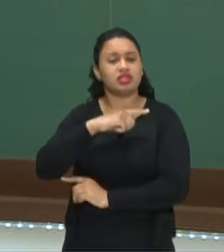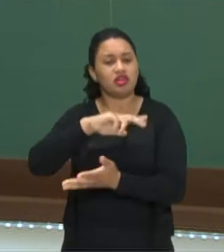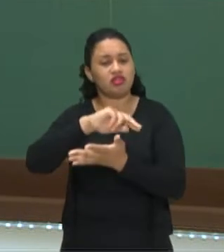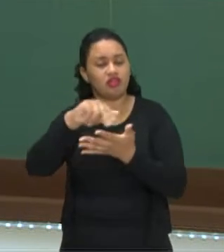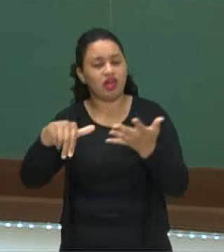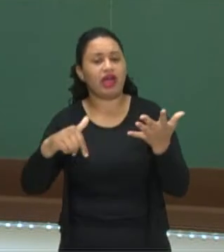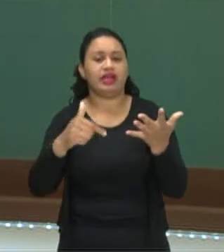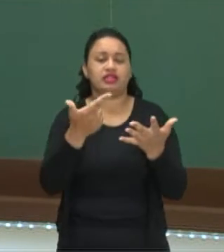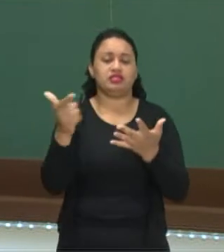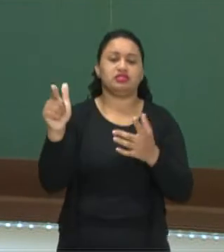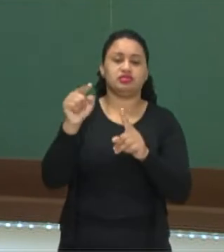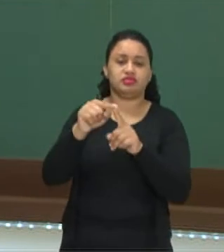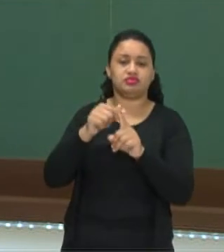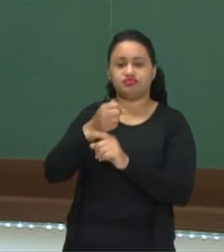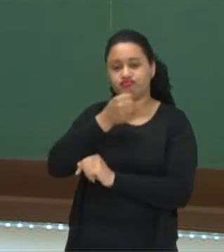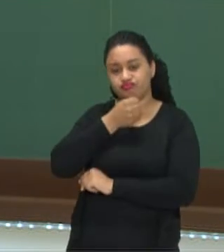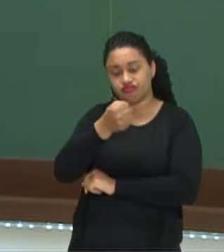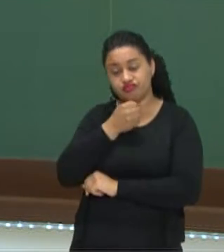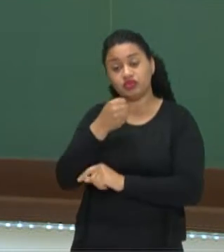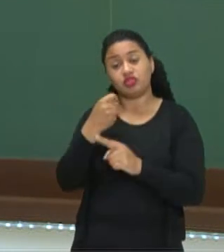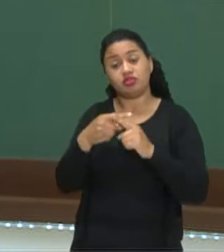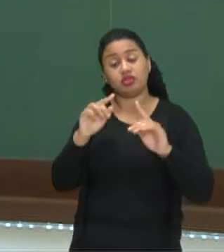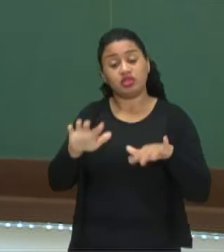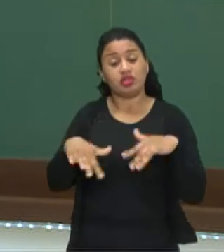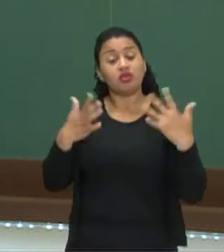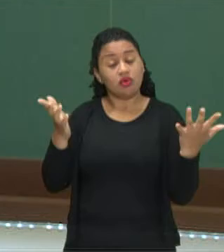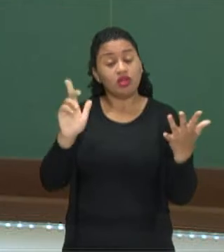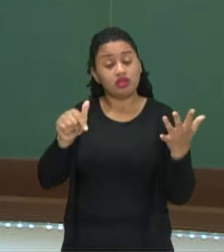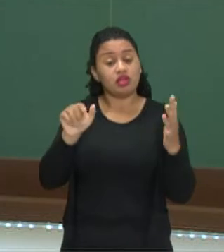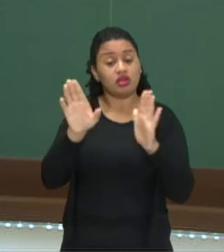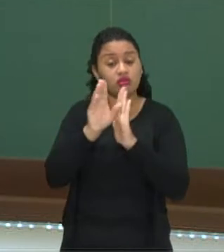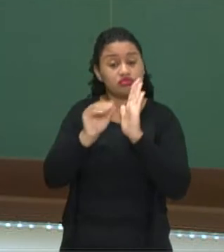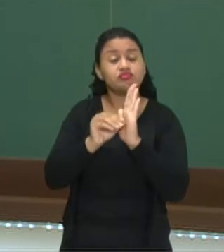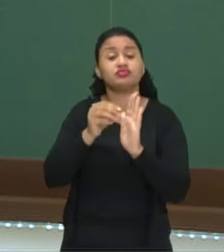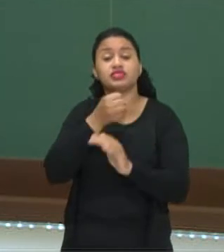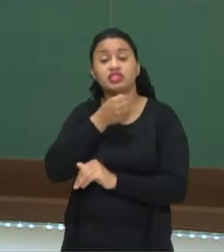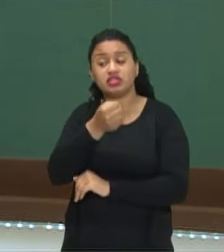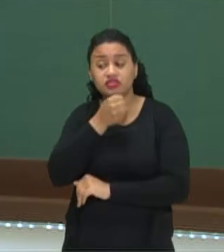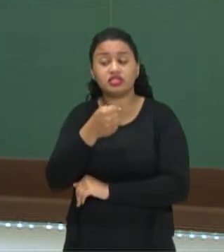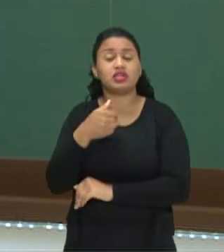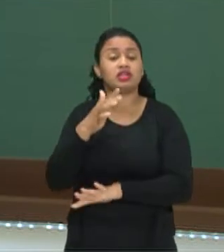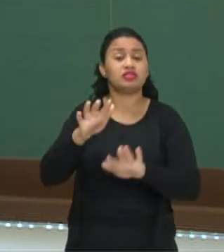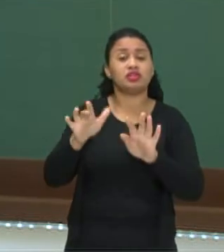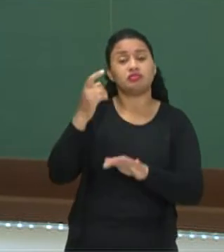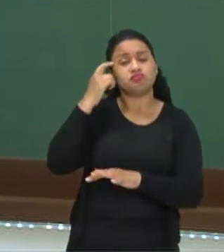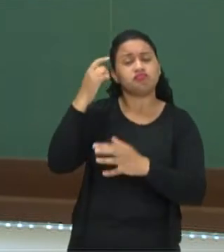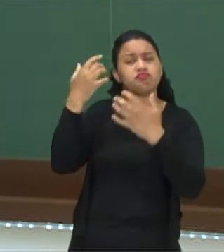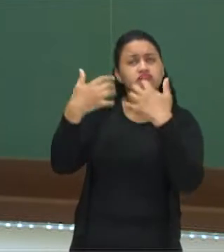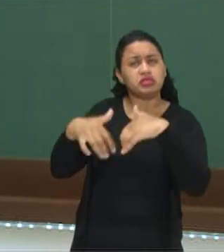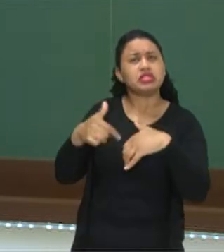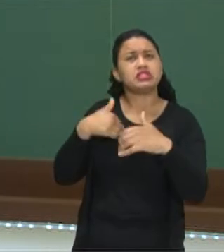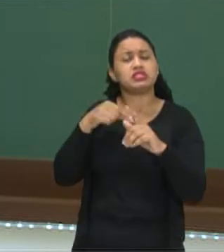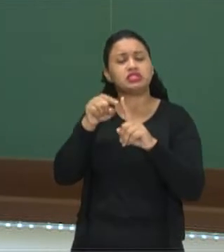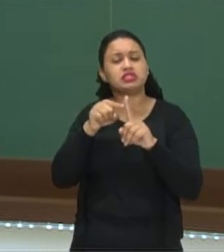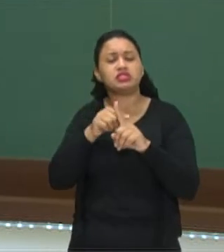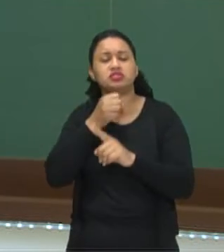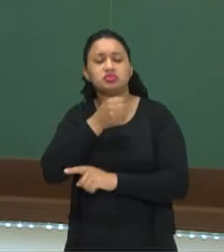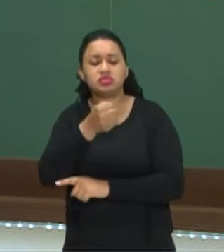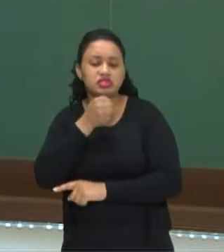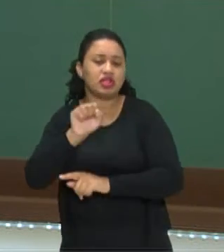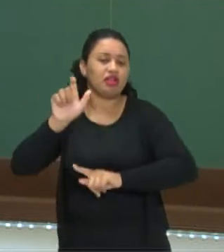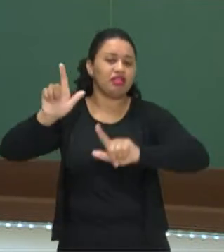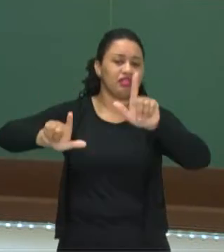outras entrevistas. Porque quando nós falamos de entrevista, às vezes a gente só pensa nessas entrevistas de